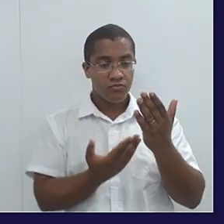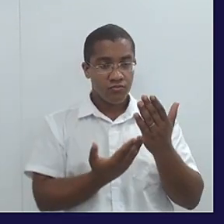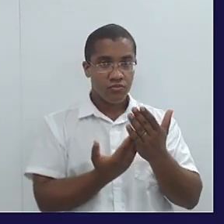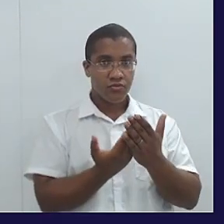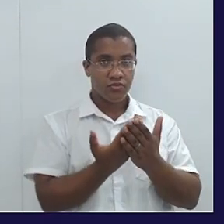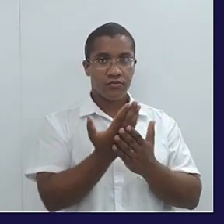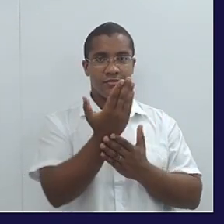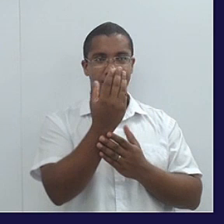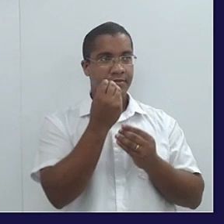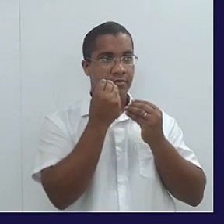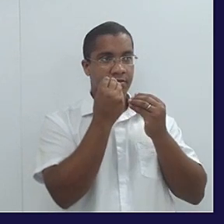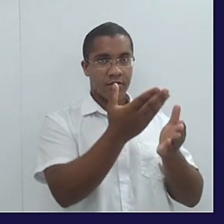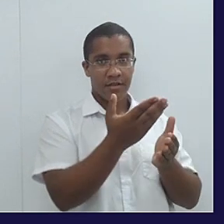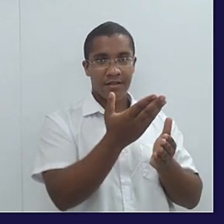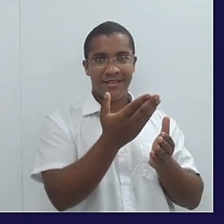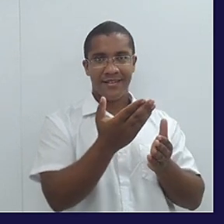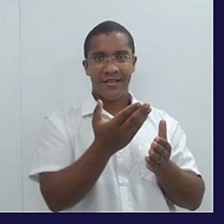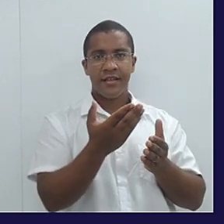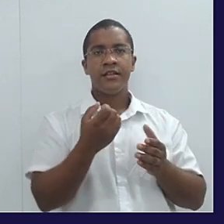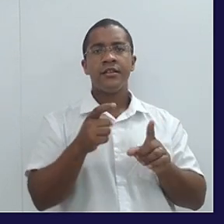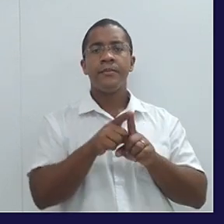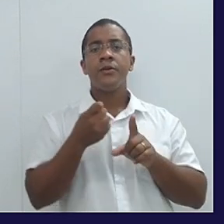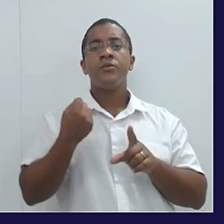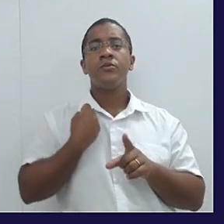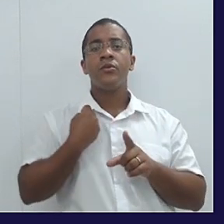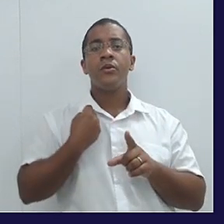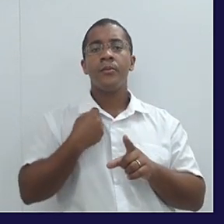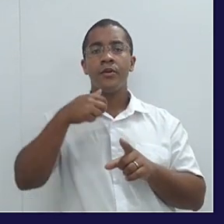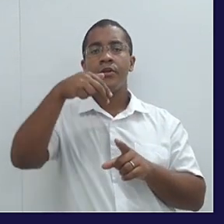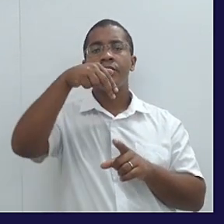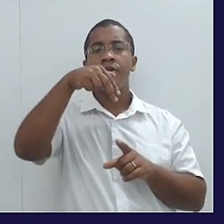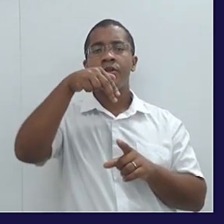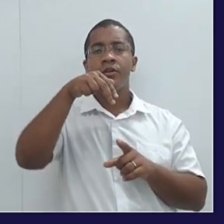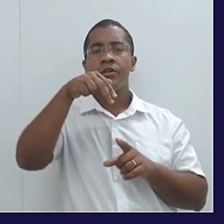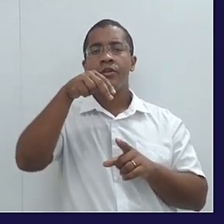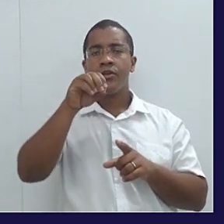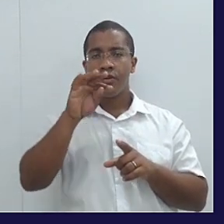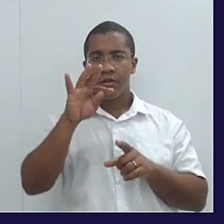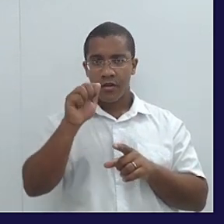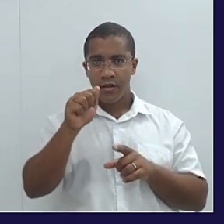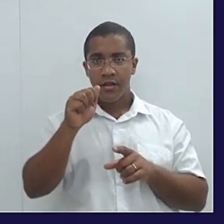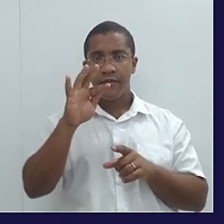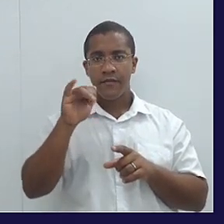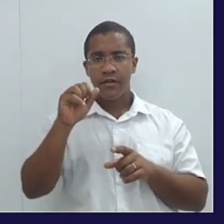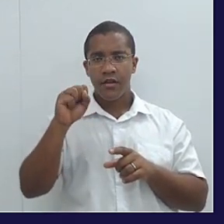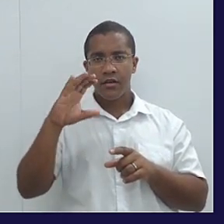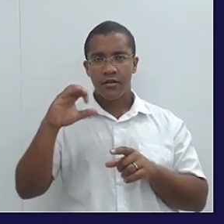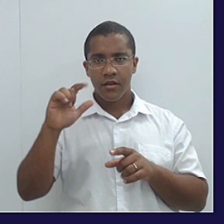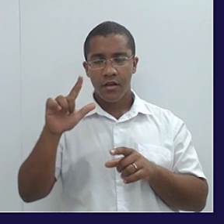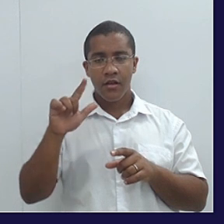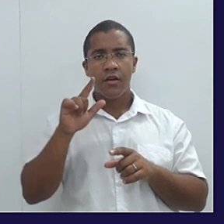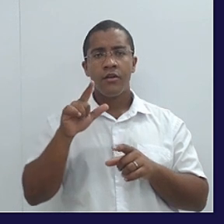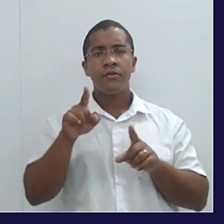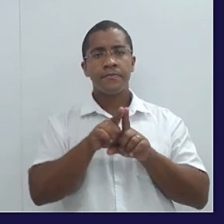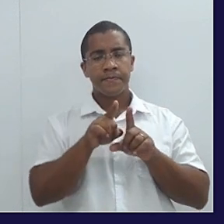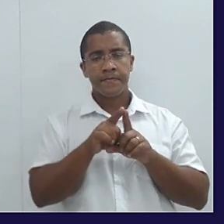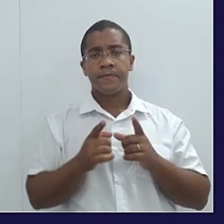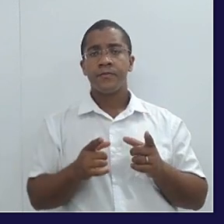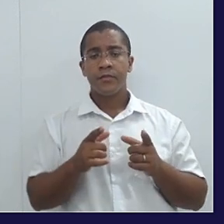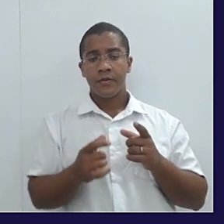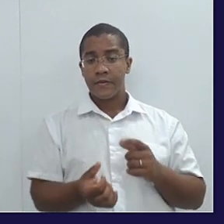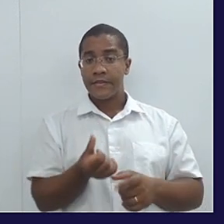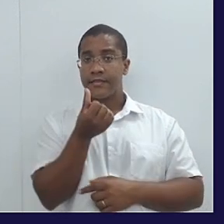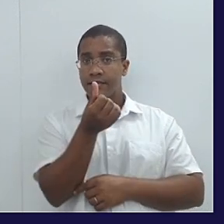né? A data da apresentação e o número da nota fiscal e série. O número 6 vai